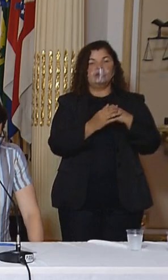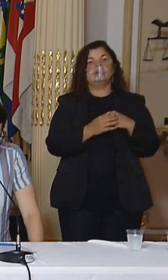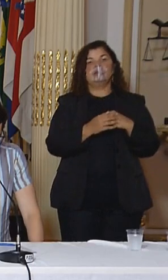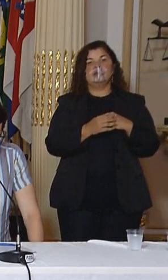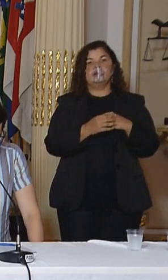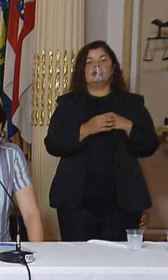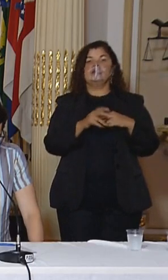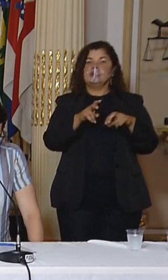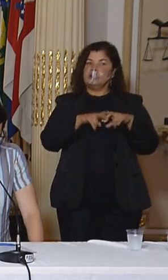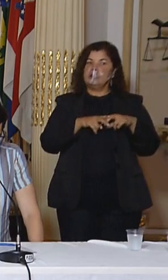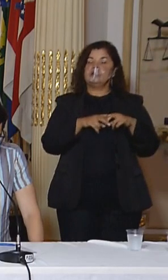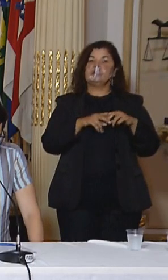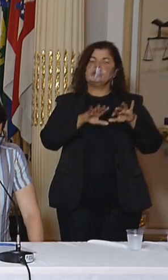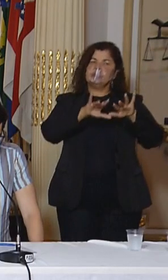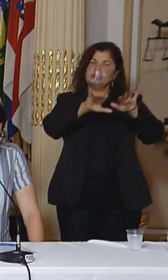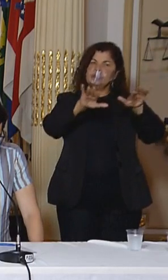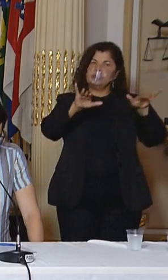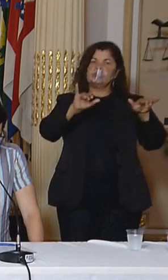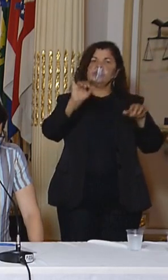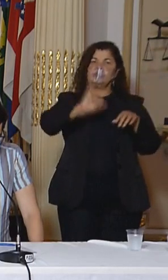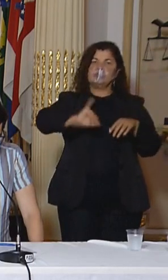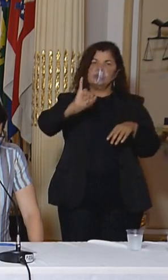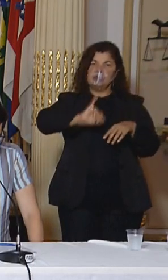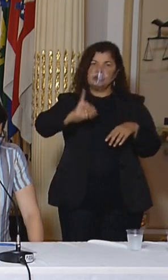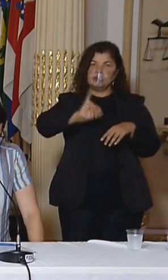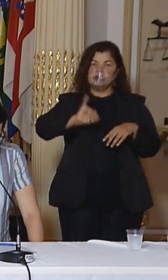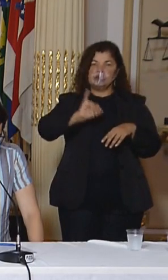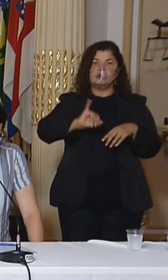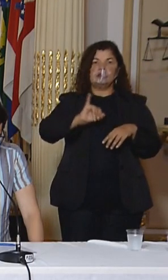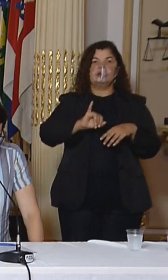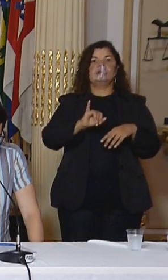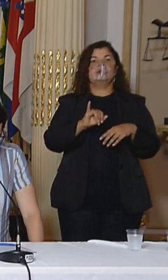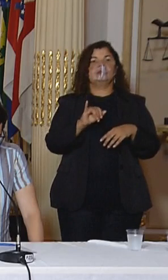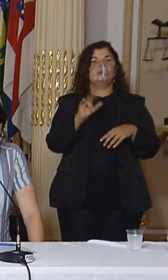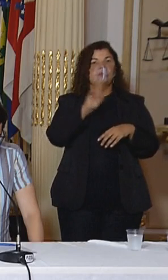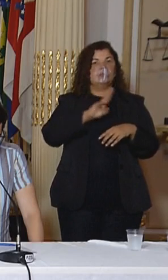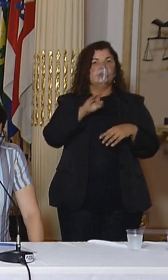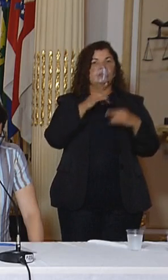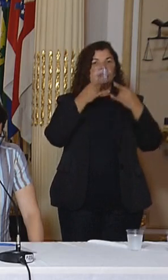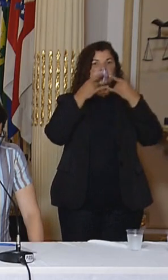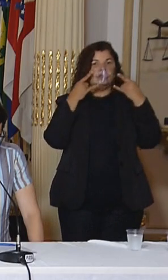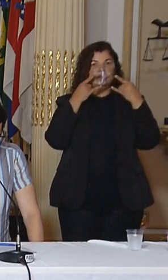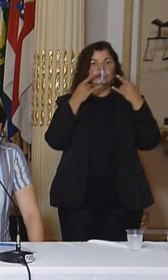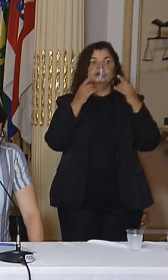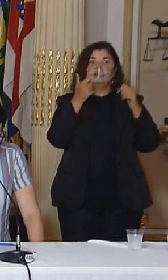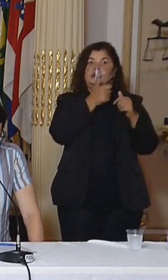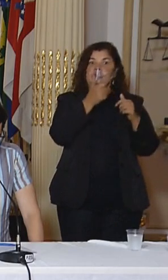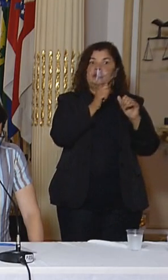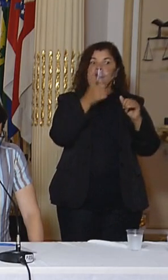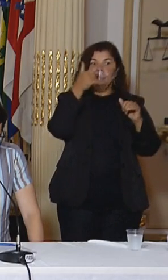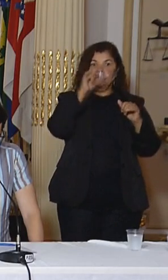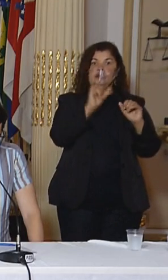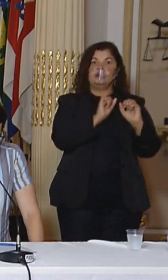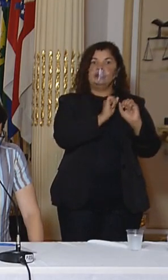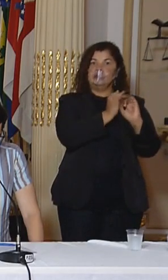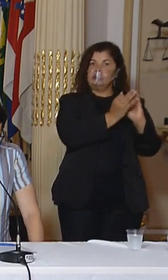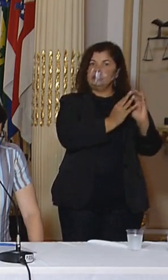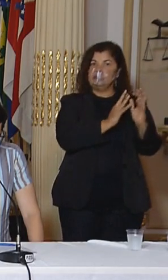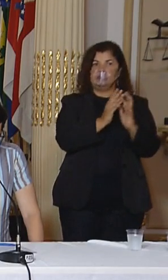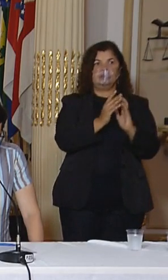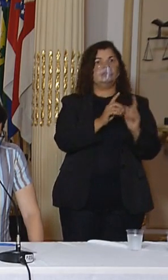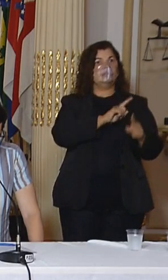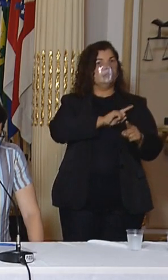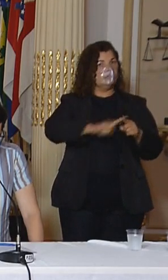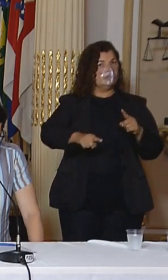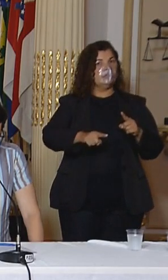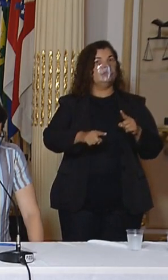quer, mais uma vez, chamar a atenção da importância, que é, primeiro, evitar aglomerações, que estão absolutamente vedadas ainda